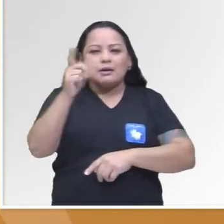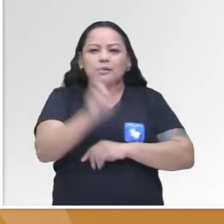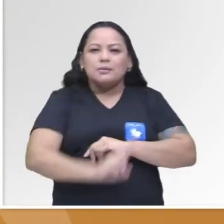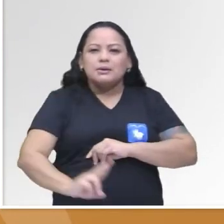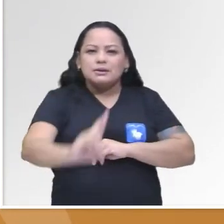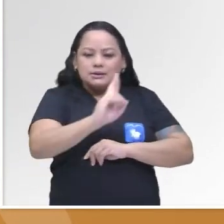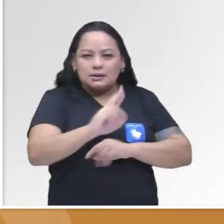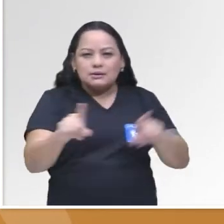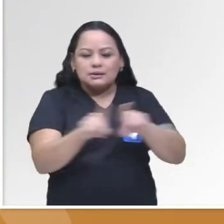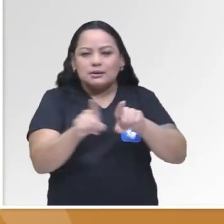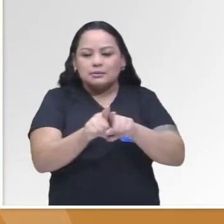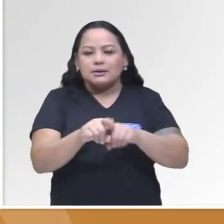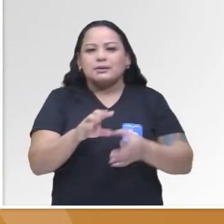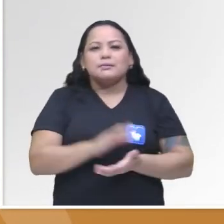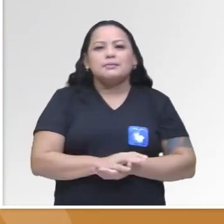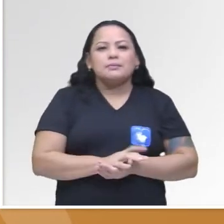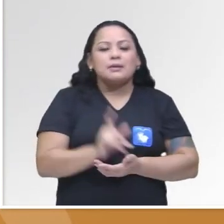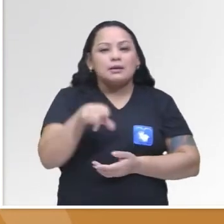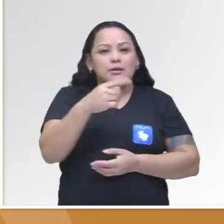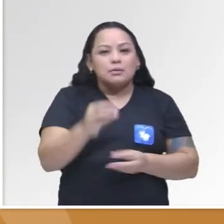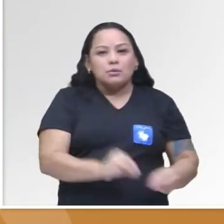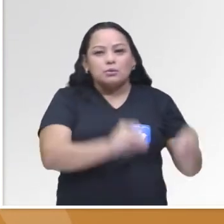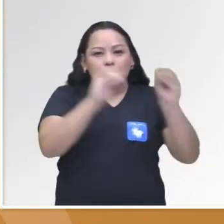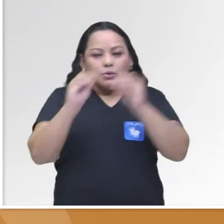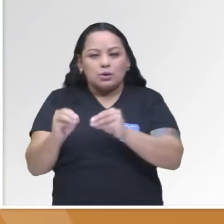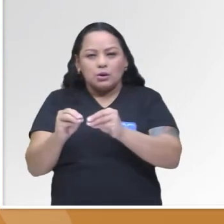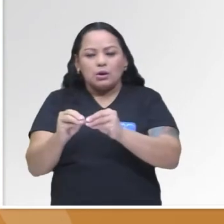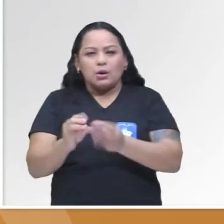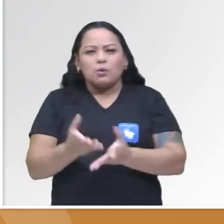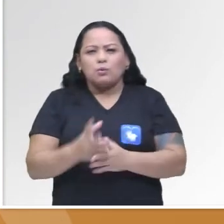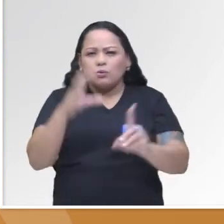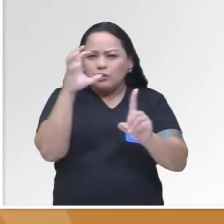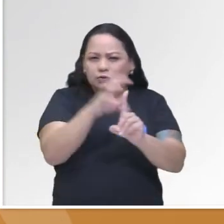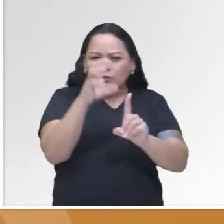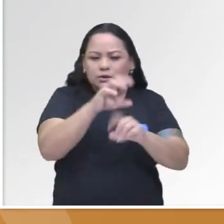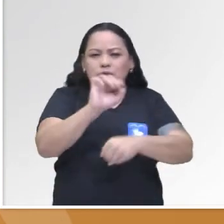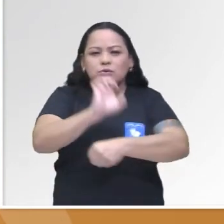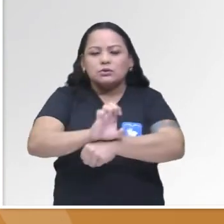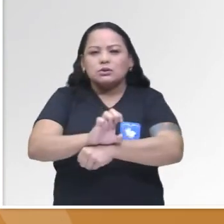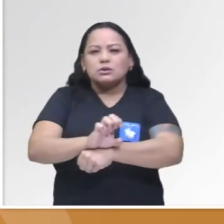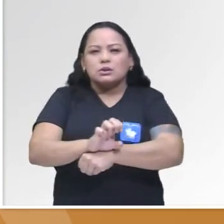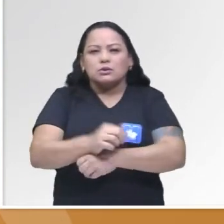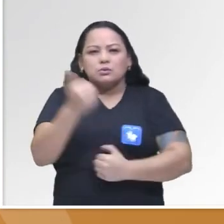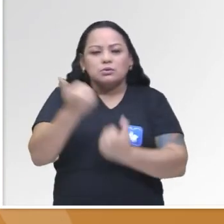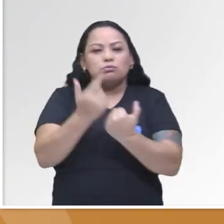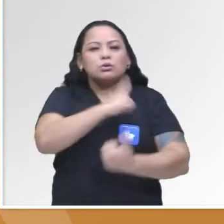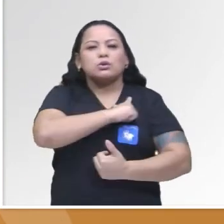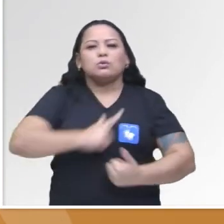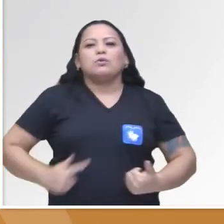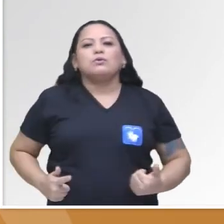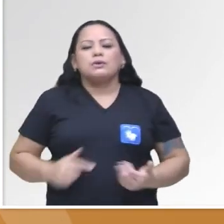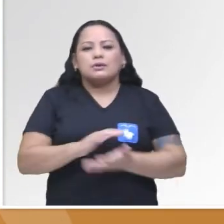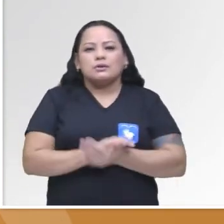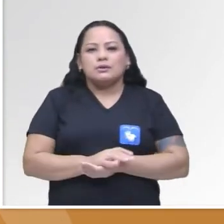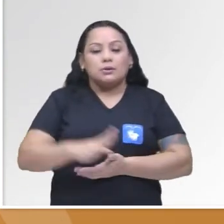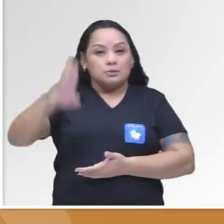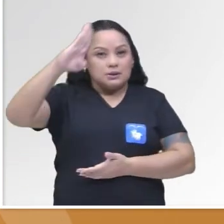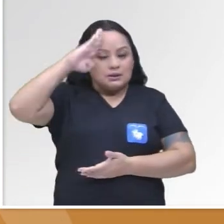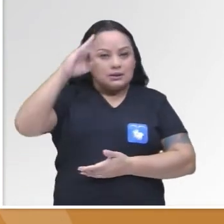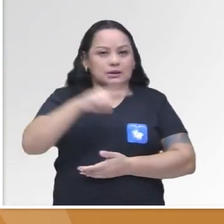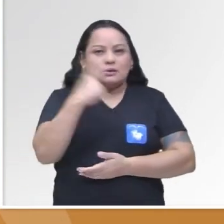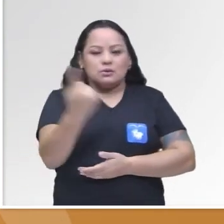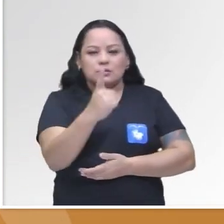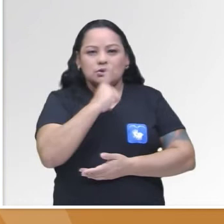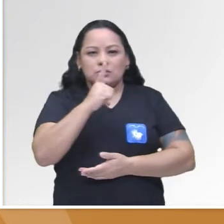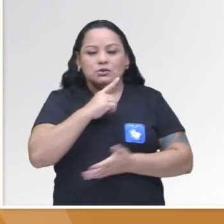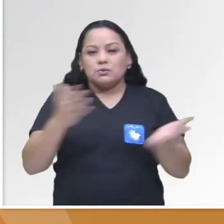representatividade e foram colocados como interventores de Estado no lugar dos governadores. Então nós tínhamos os militares